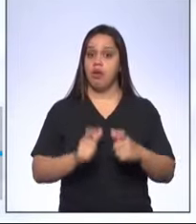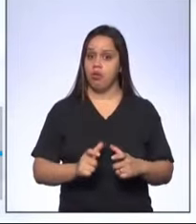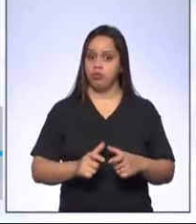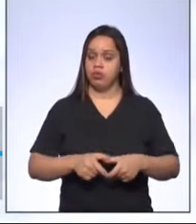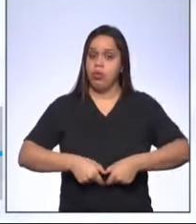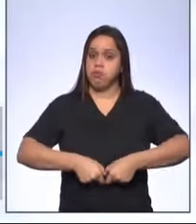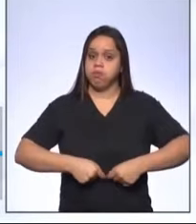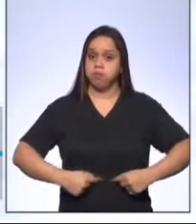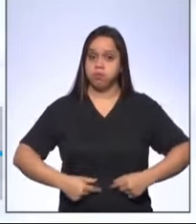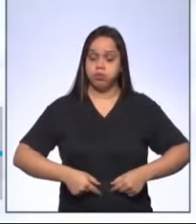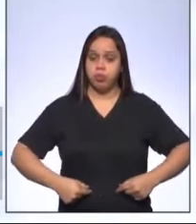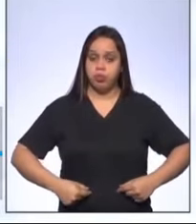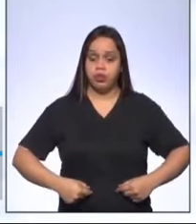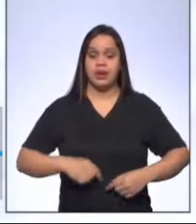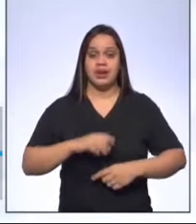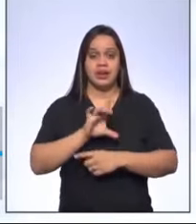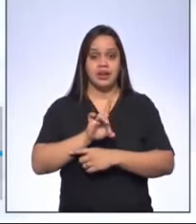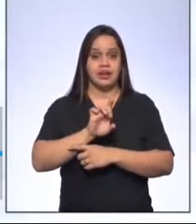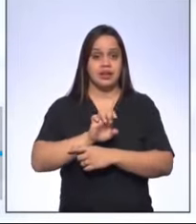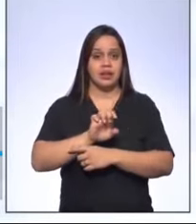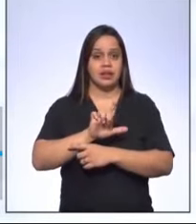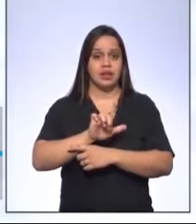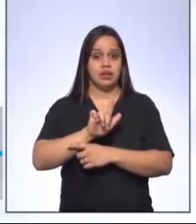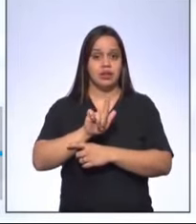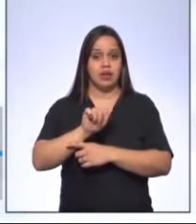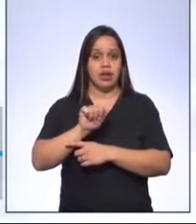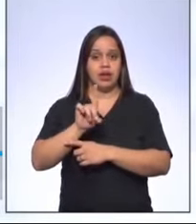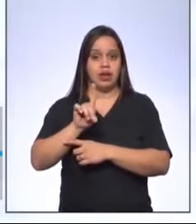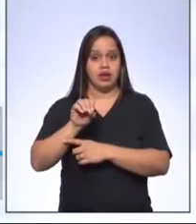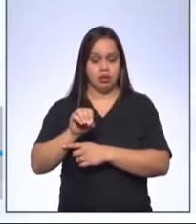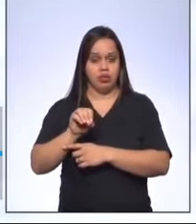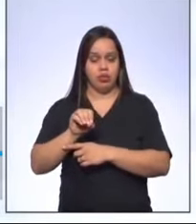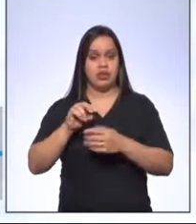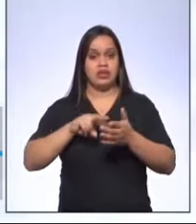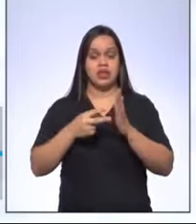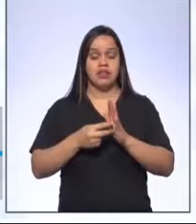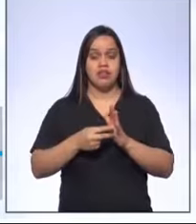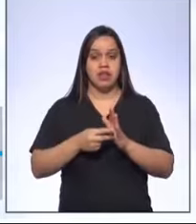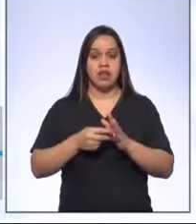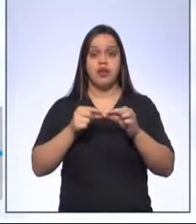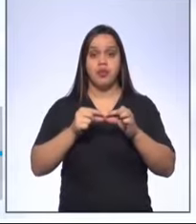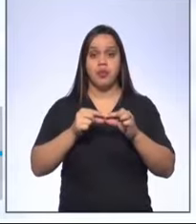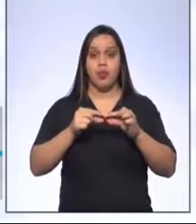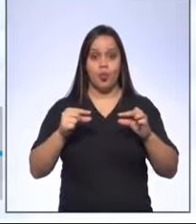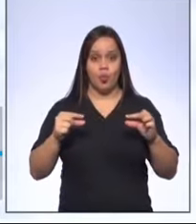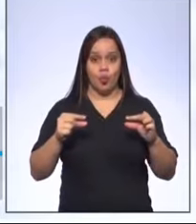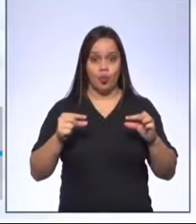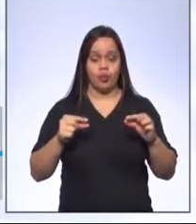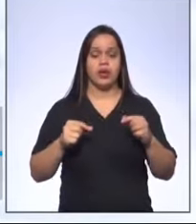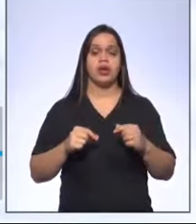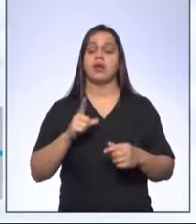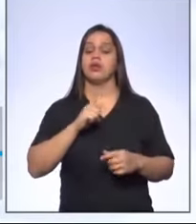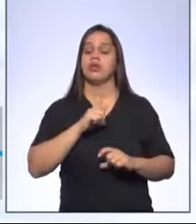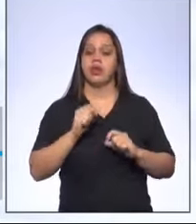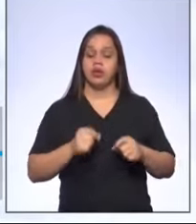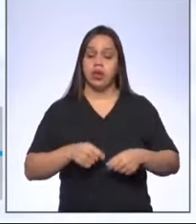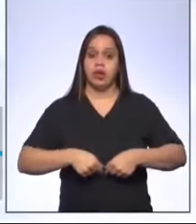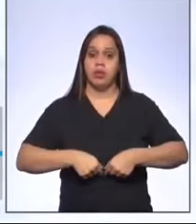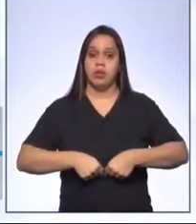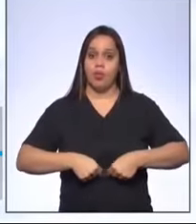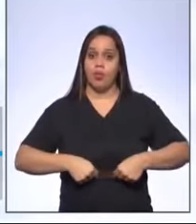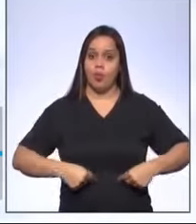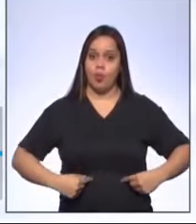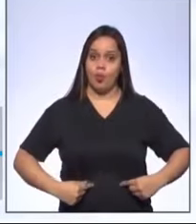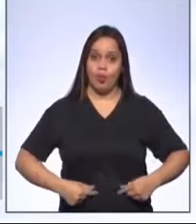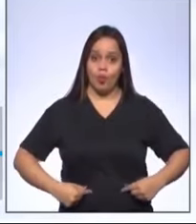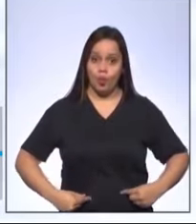você aprender, quem não sabe. Delgado quer dizer fino, tá bom? Então você tem o intestino fino e o intestino grosso.